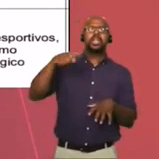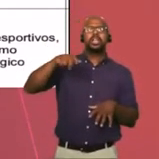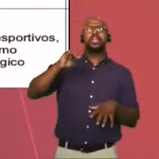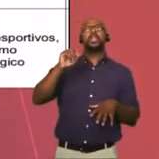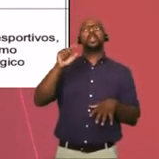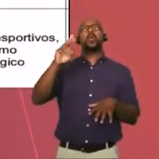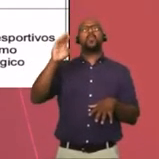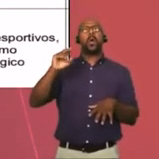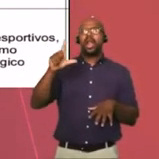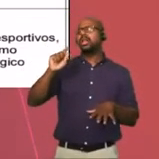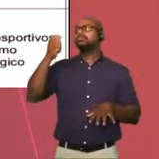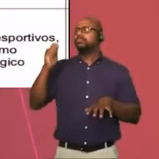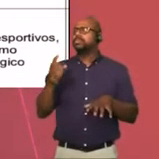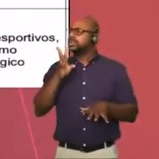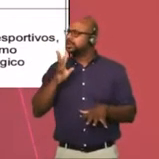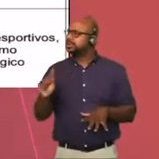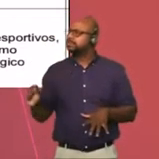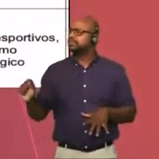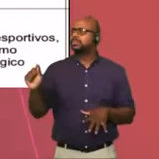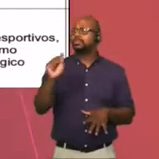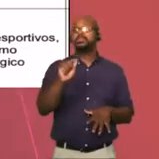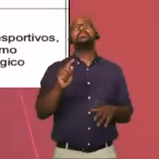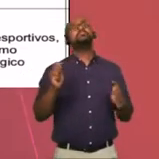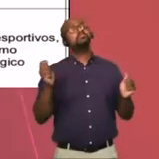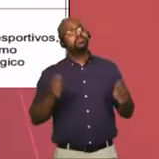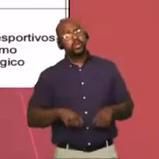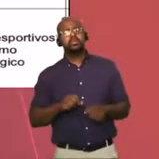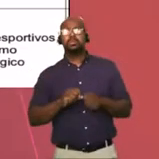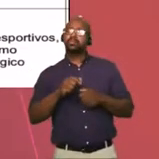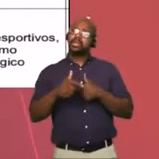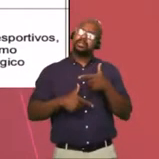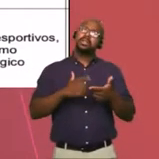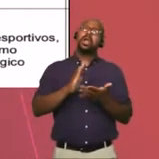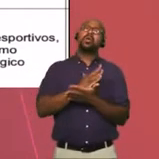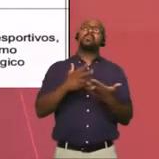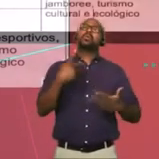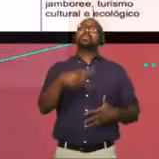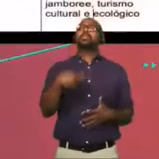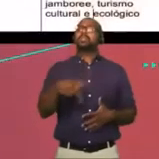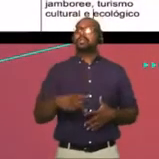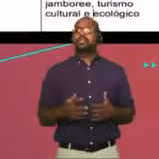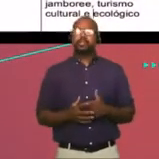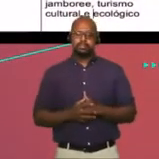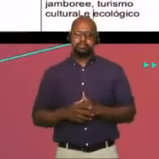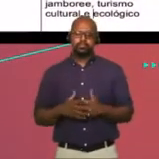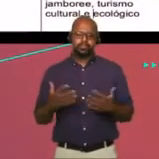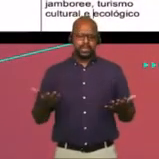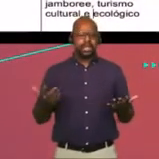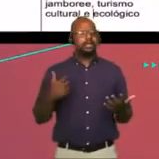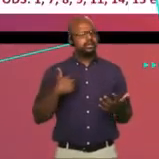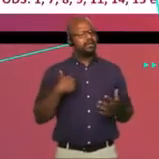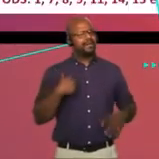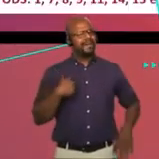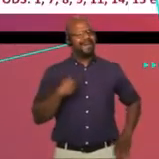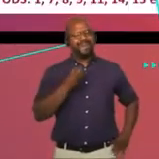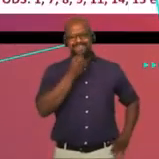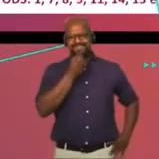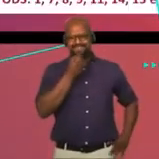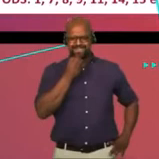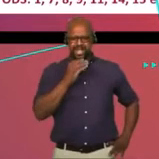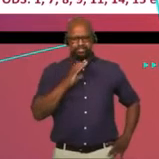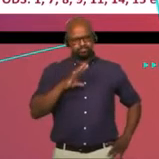Então realmente nós podemos fazer alguma coisa nesse sentido e aí eu usei